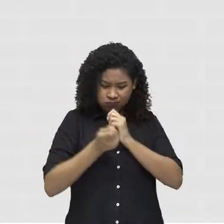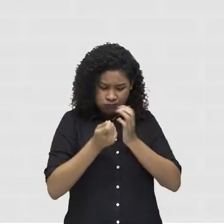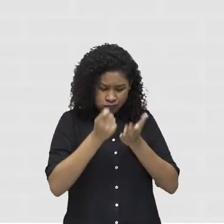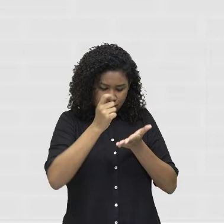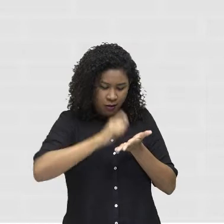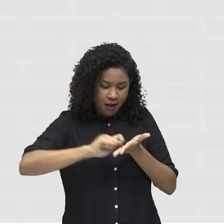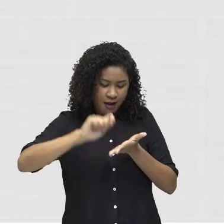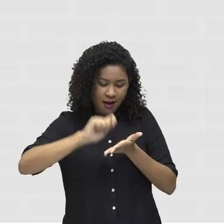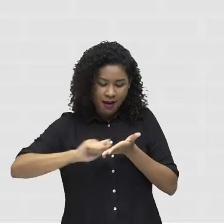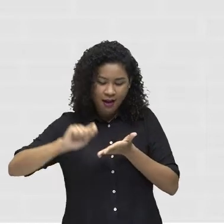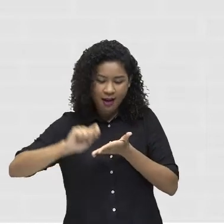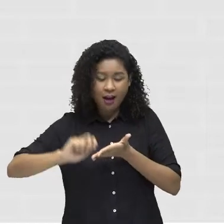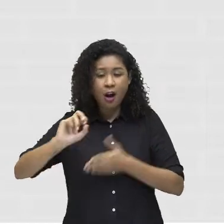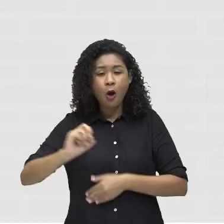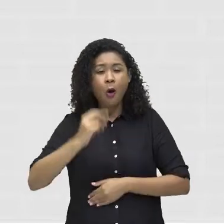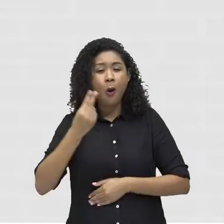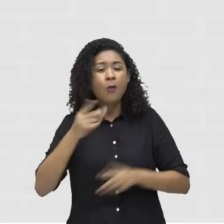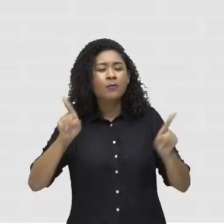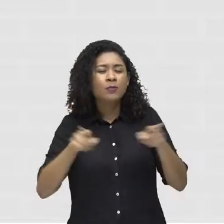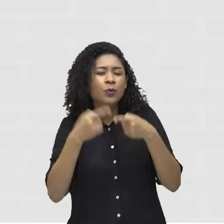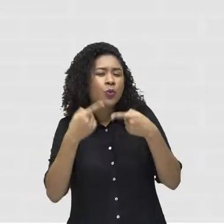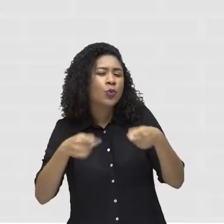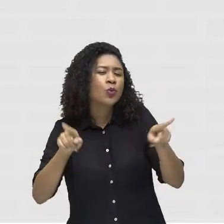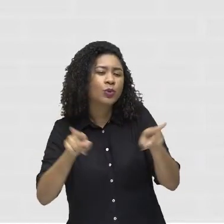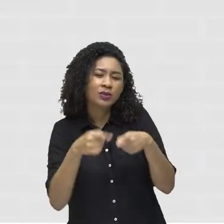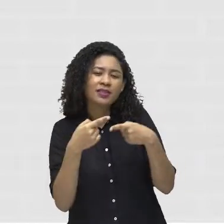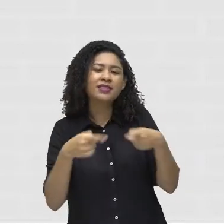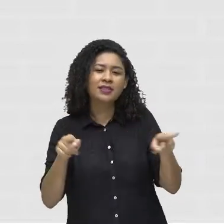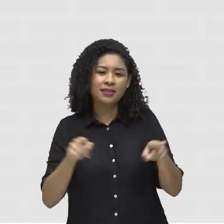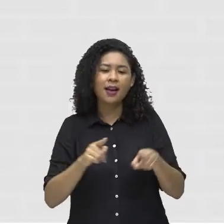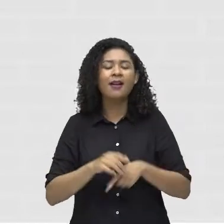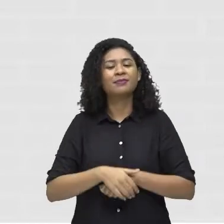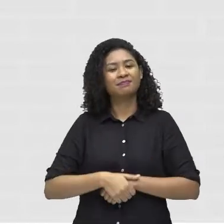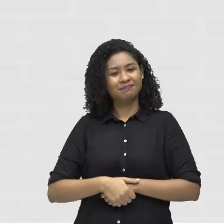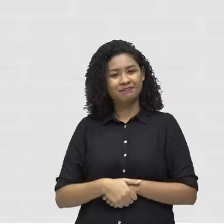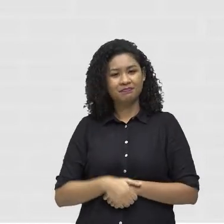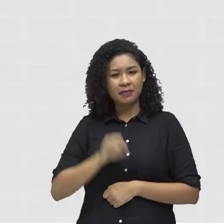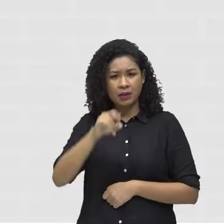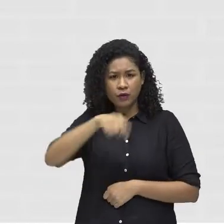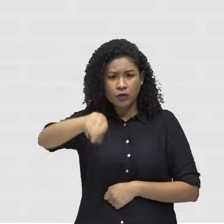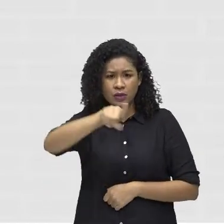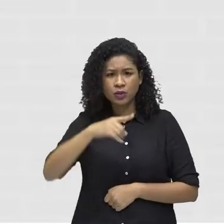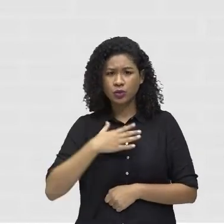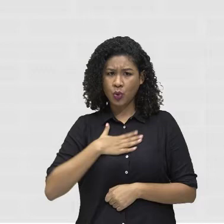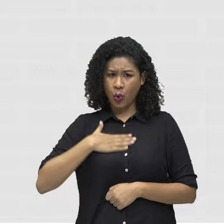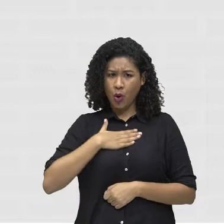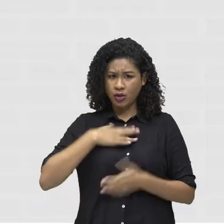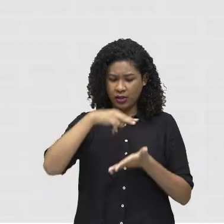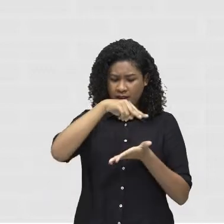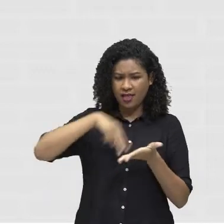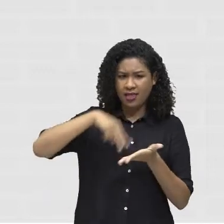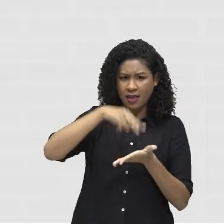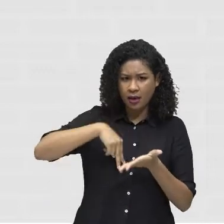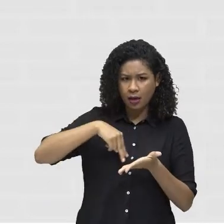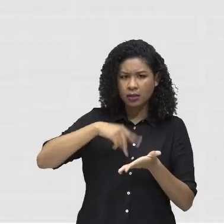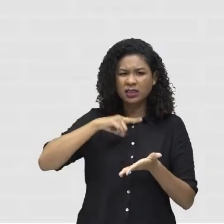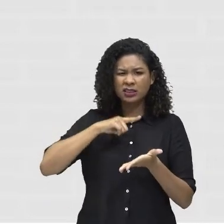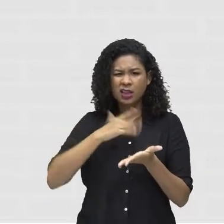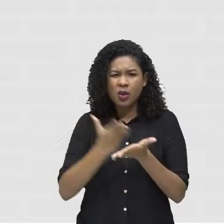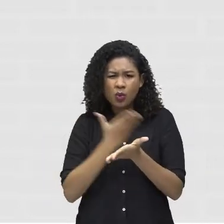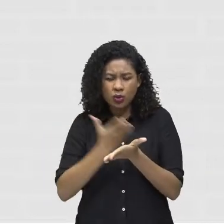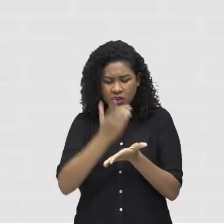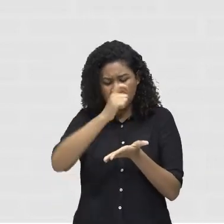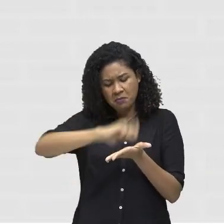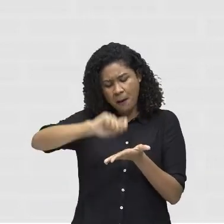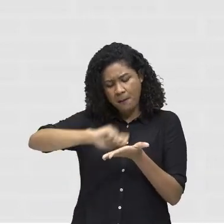uma música, né? Então pensa aí se você gosta de ler algo, se você já escreveu, se você tem um diário, ou